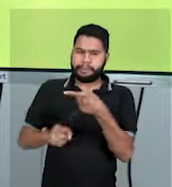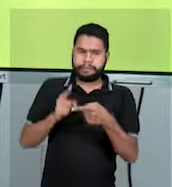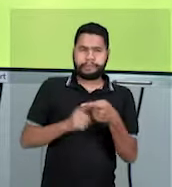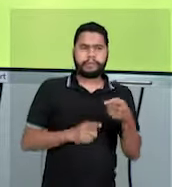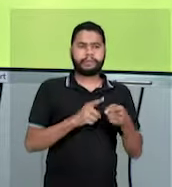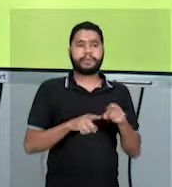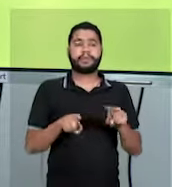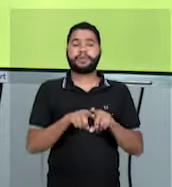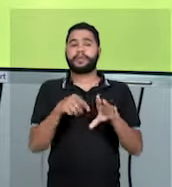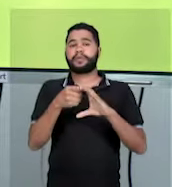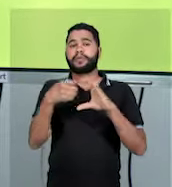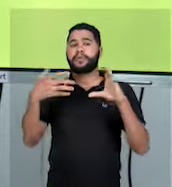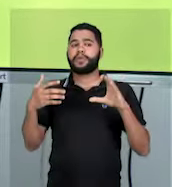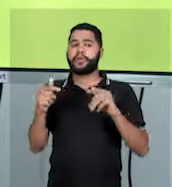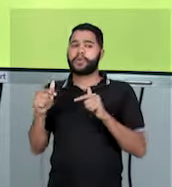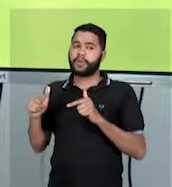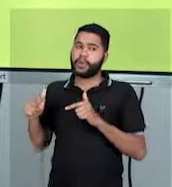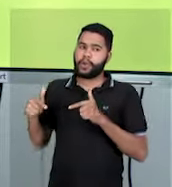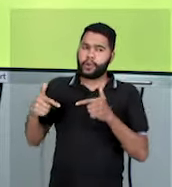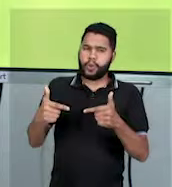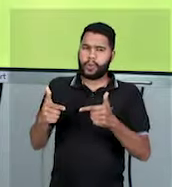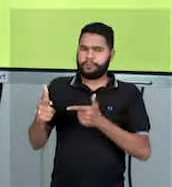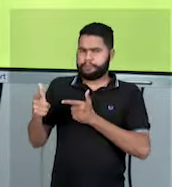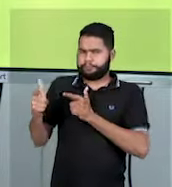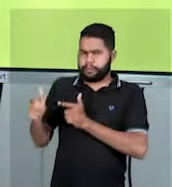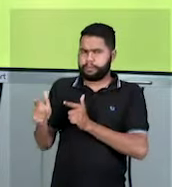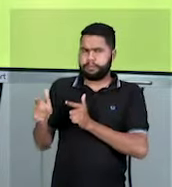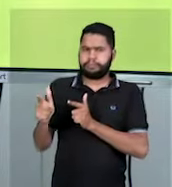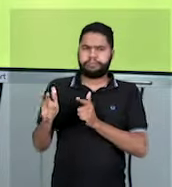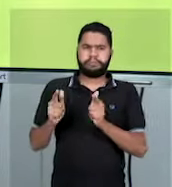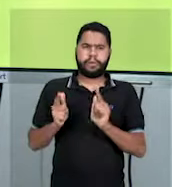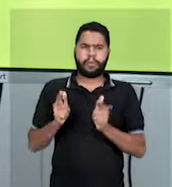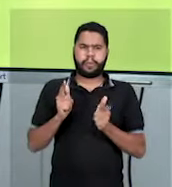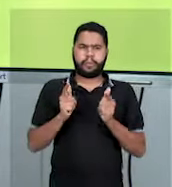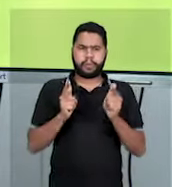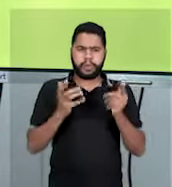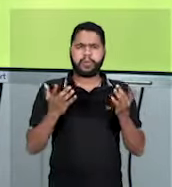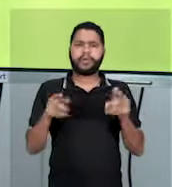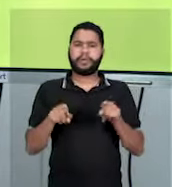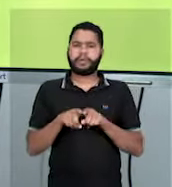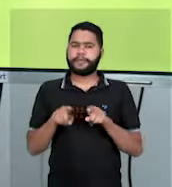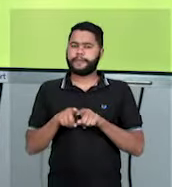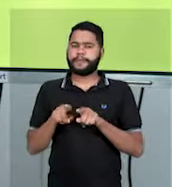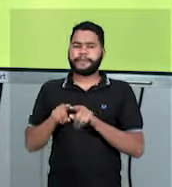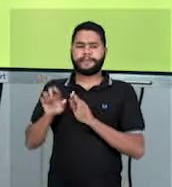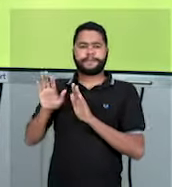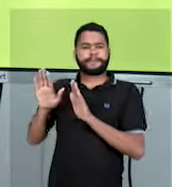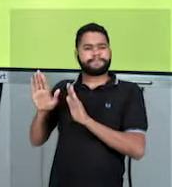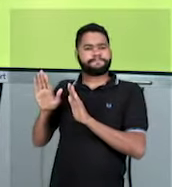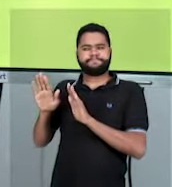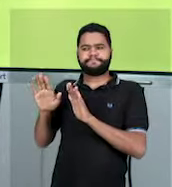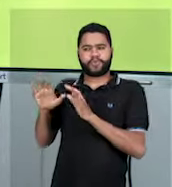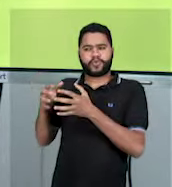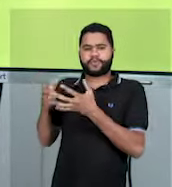fica caracterizado muito a luta armada, né, então, essa resistência de armas, né, os